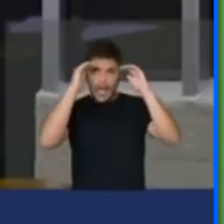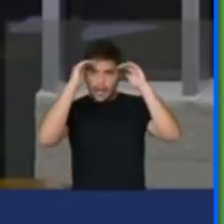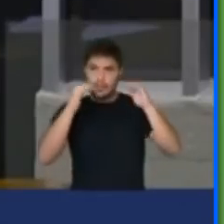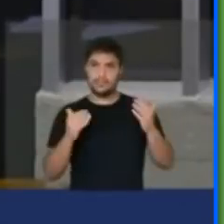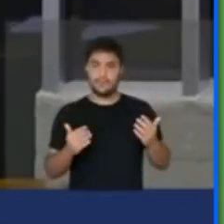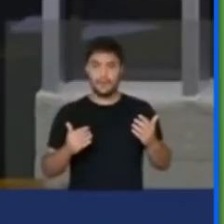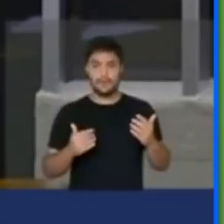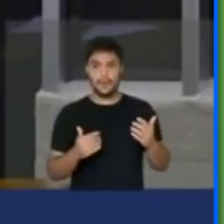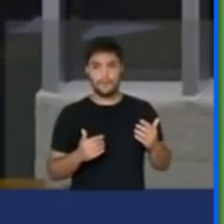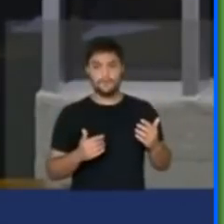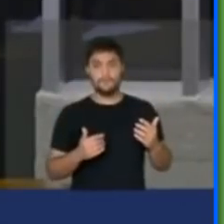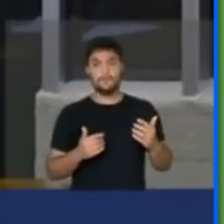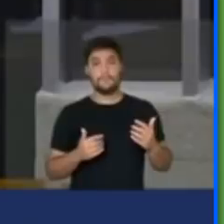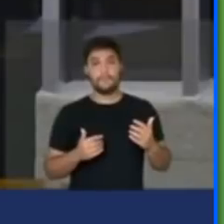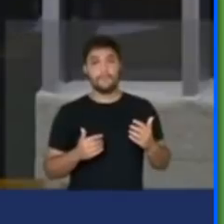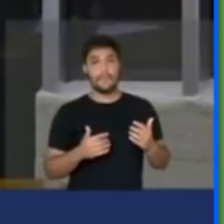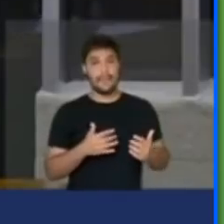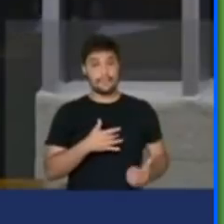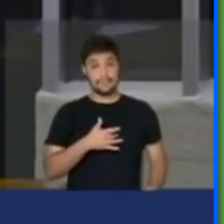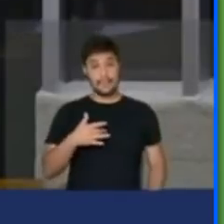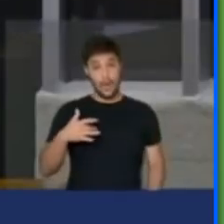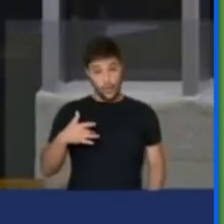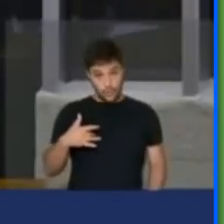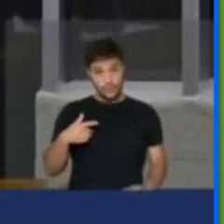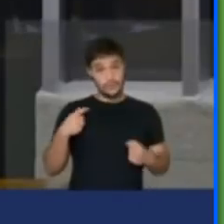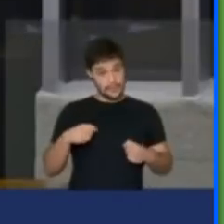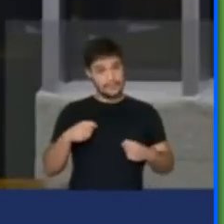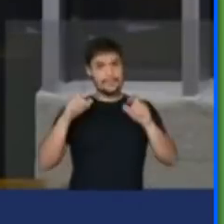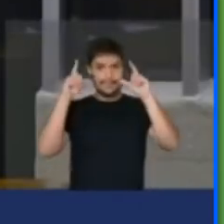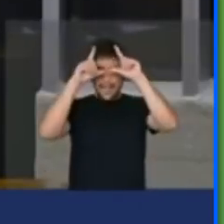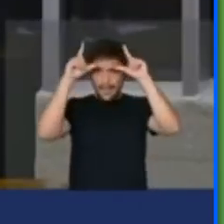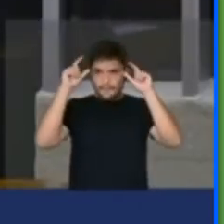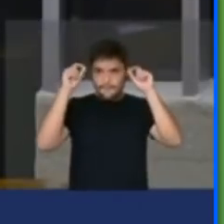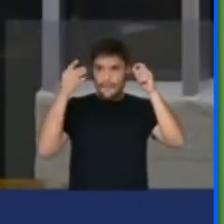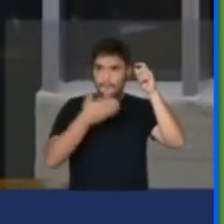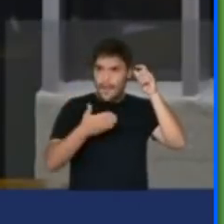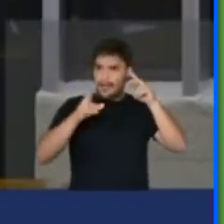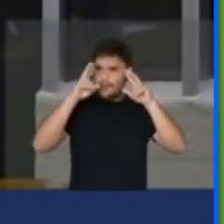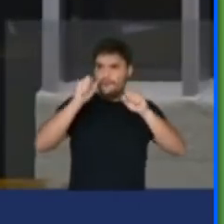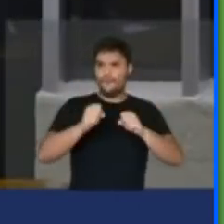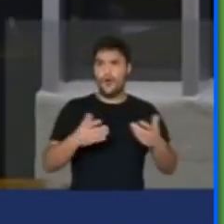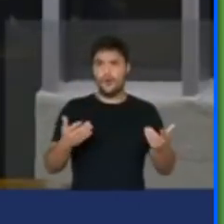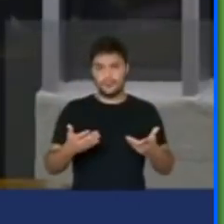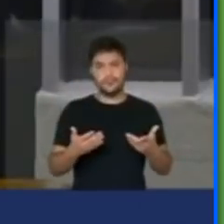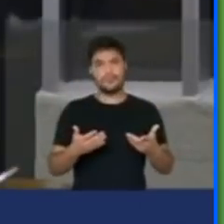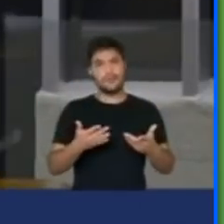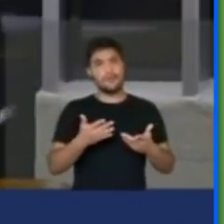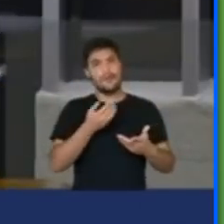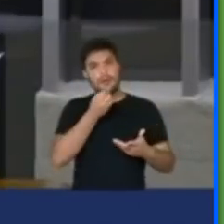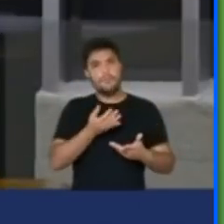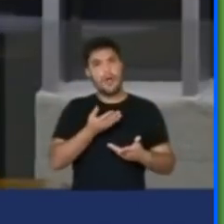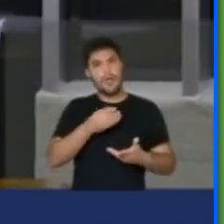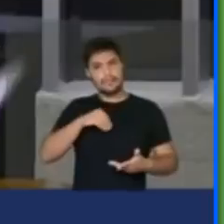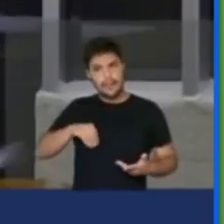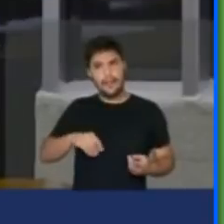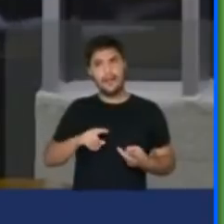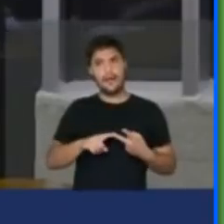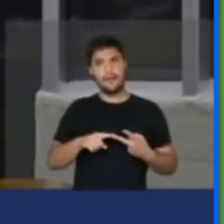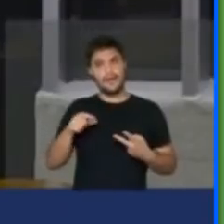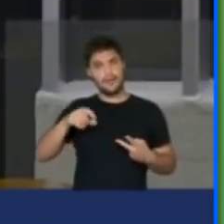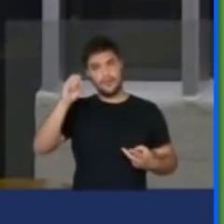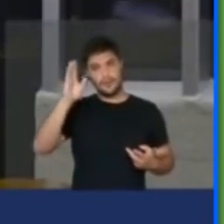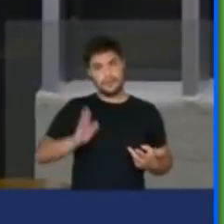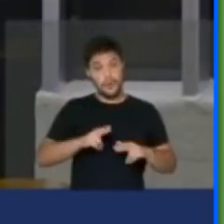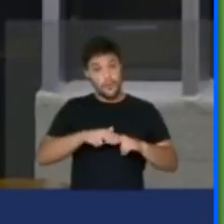E não há saúde sem uma enfermagem forte, sem enfermeiros e enfermeiras sendo bem remunerado nesse país. Por isso,